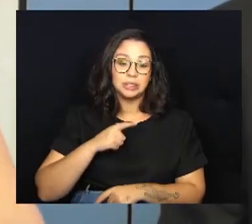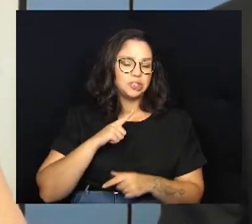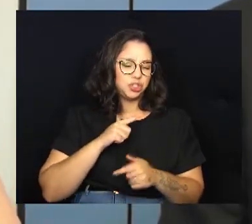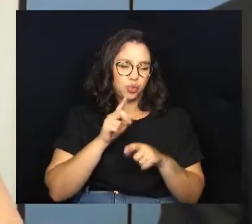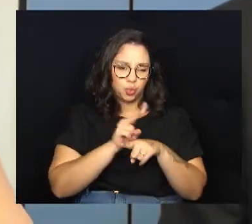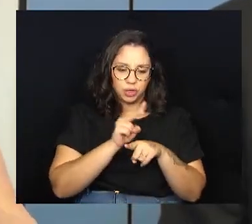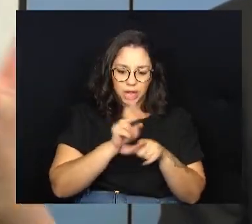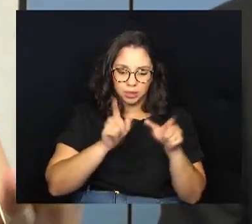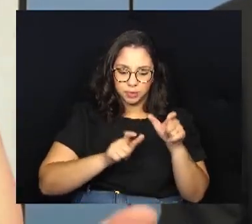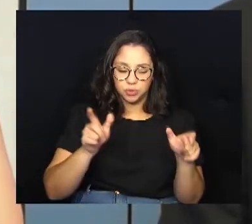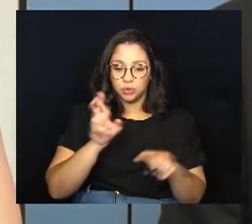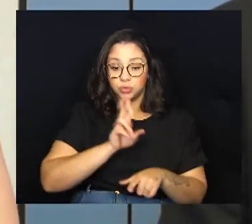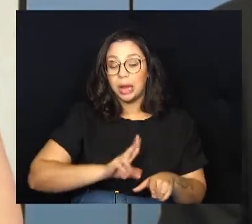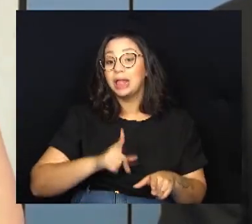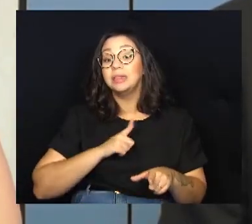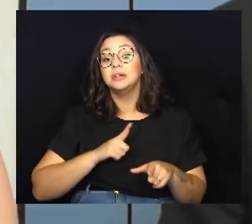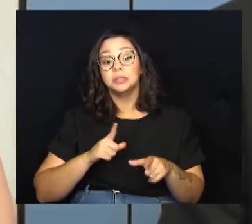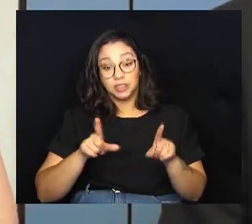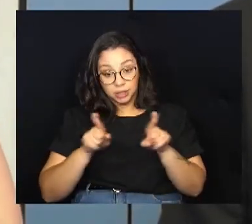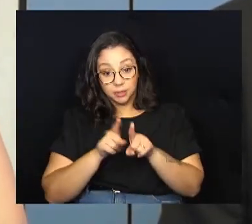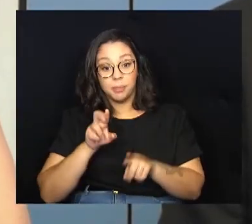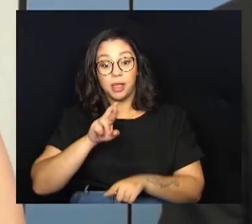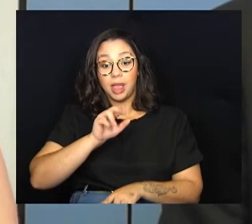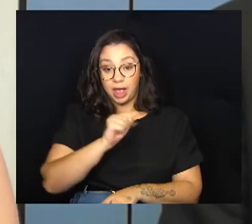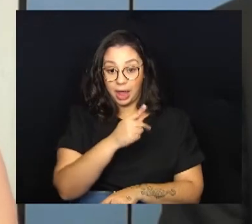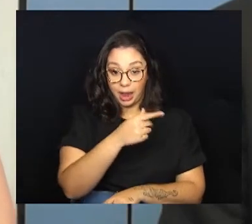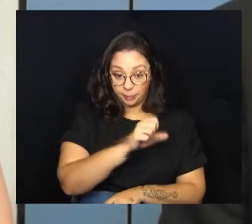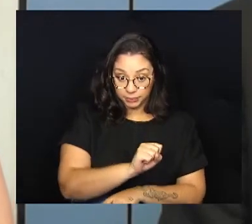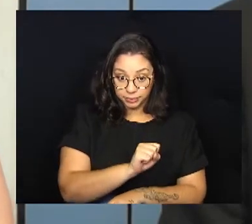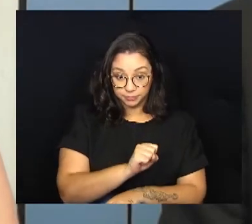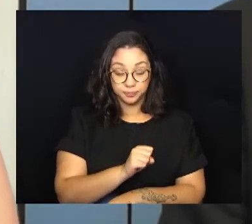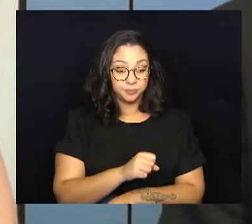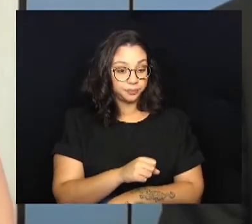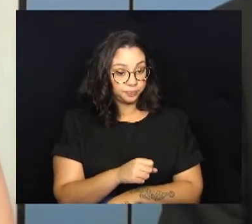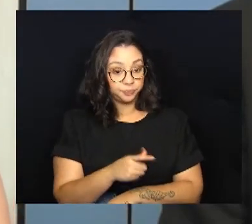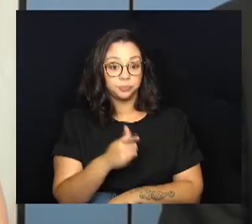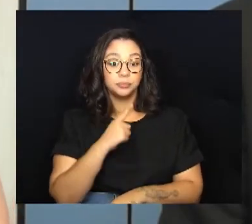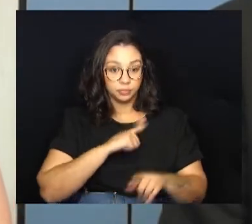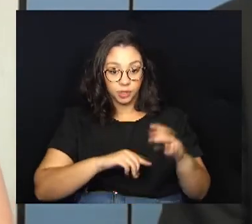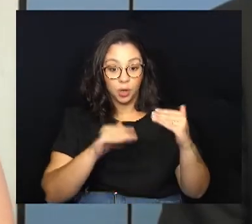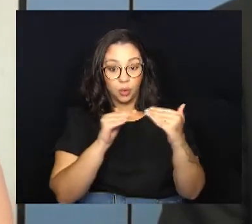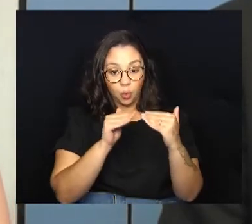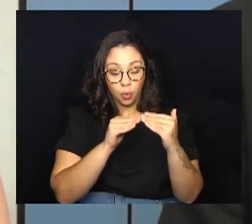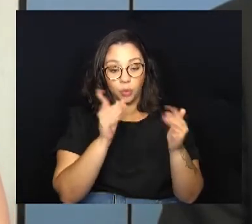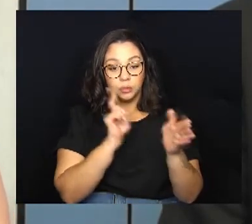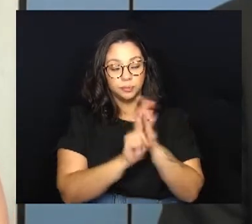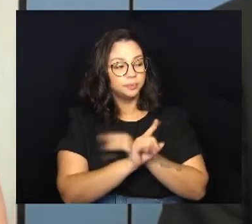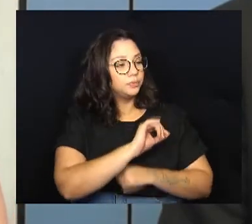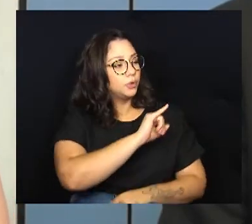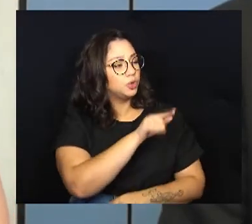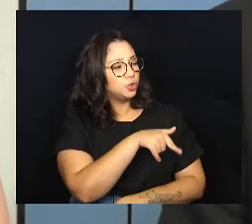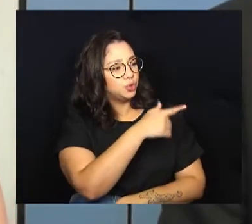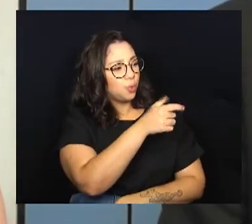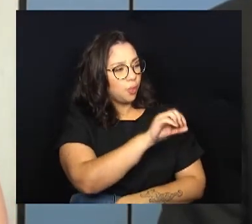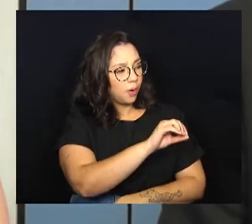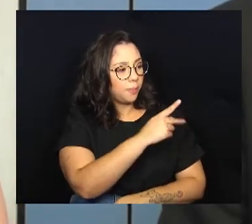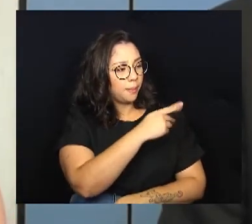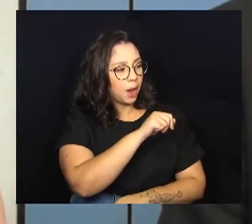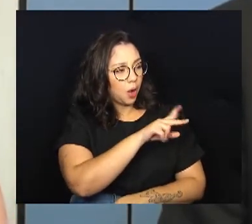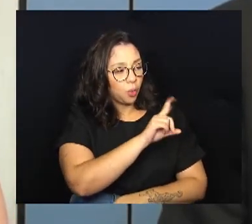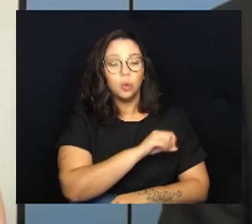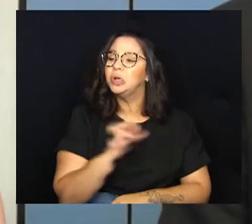adotando. O termo correto é cenas abertas de uso. Então, as pessoas usando nas praças públicas da cidade. A gente está